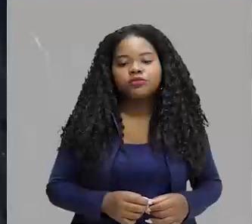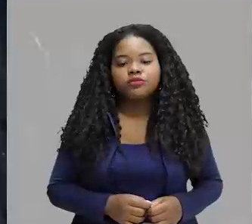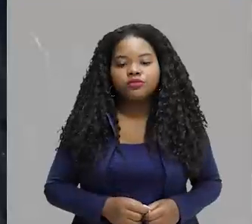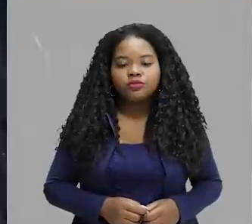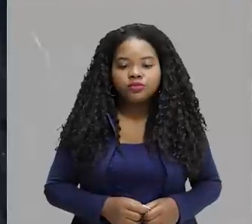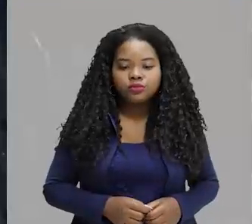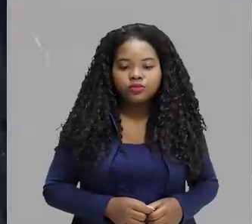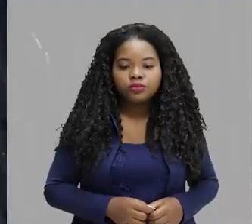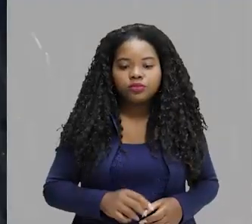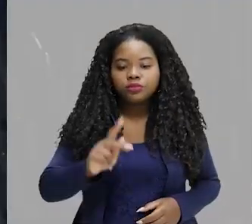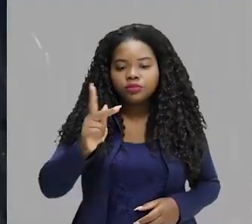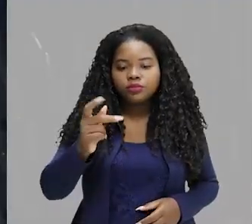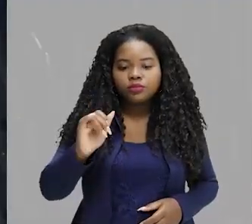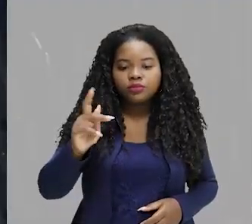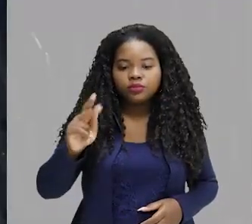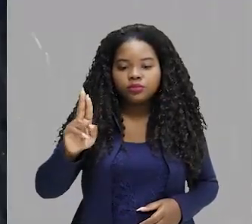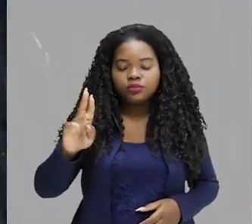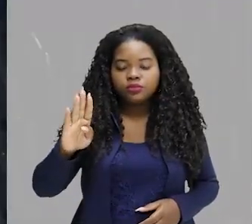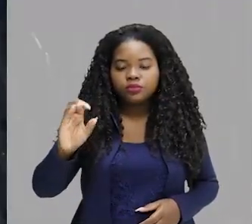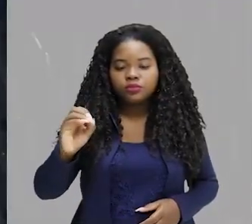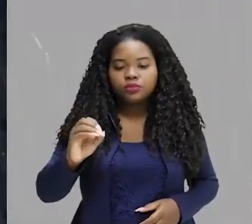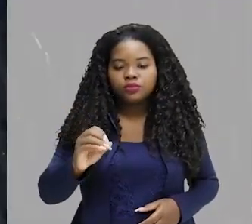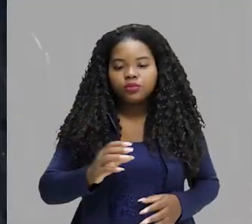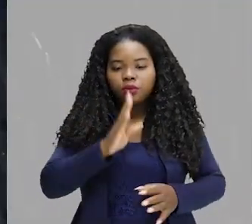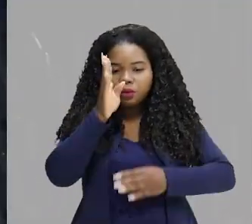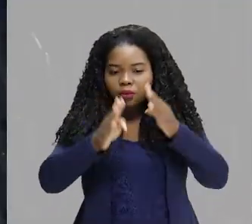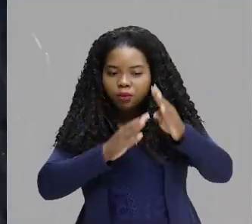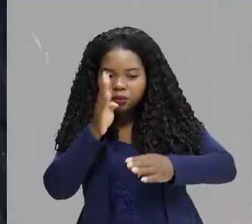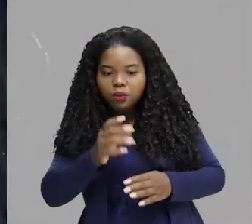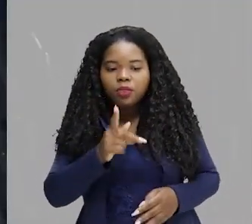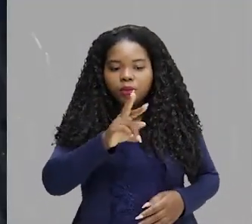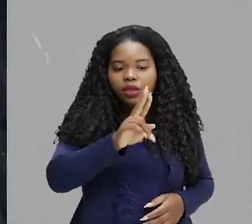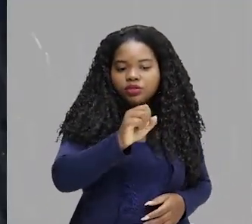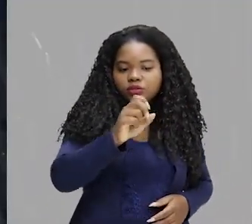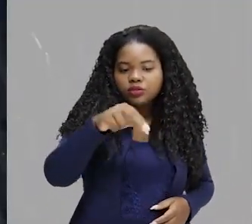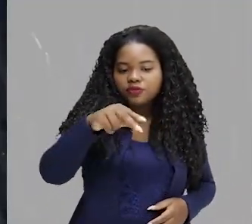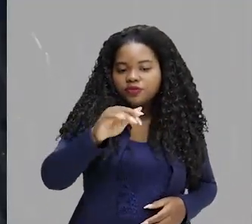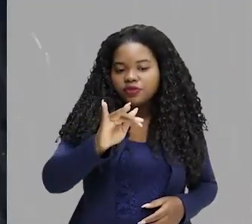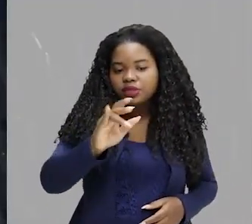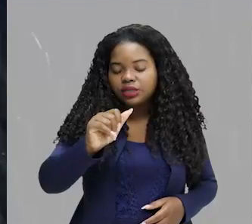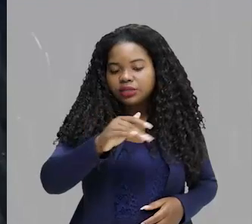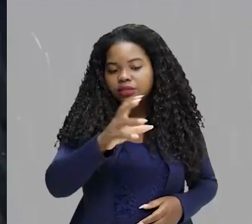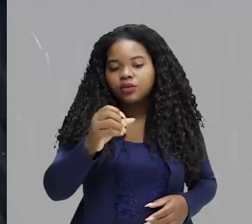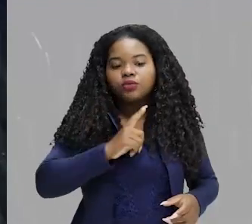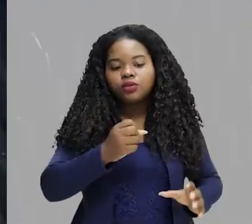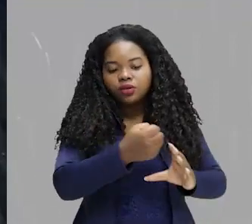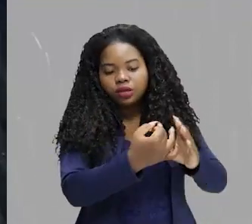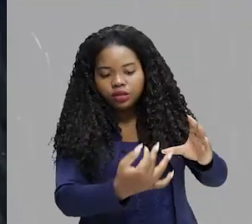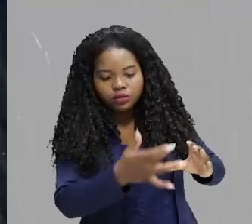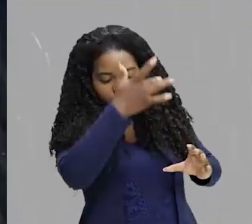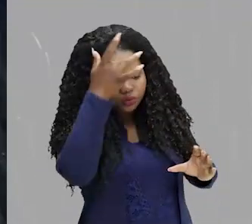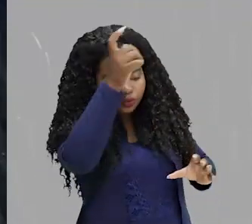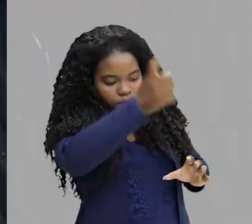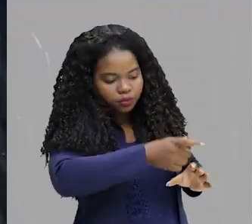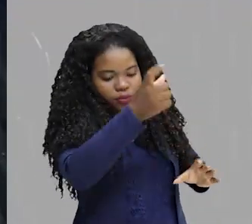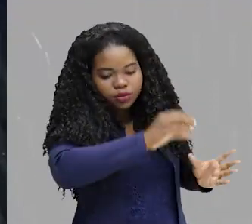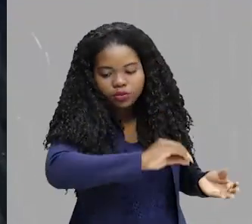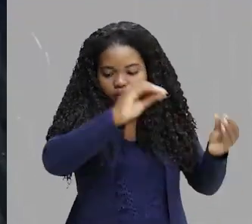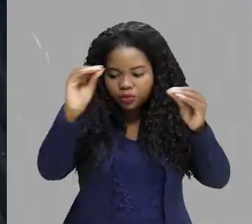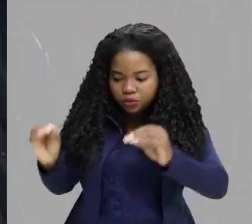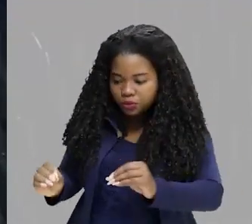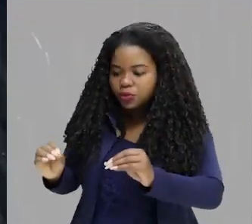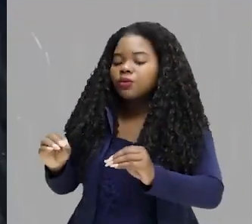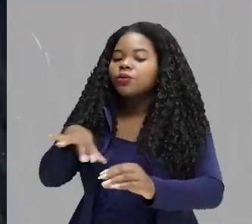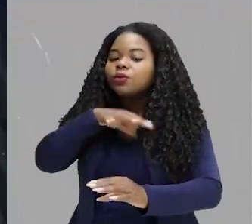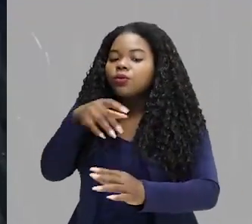hipérbole. Hipérbole é o exagero, a personificação é quando você atribui características de uma pessoa para algo